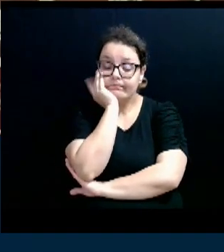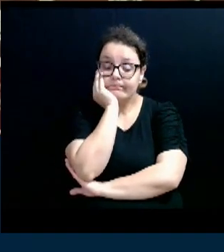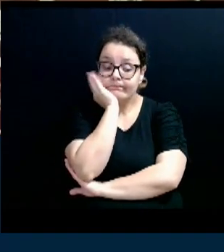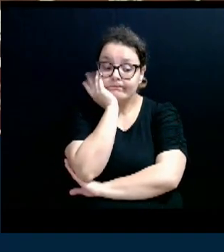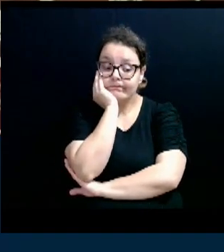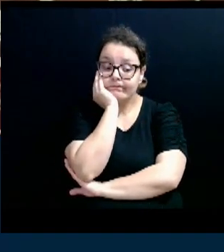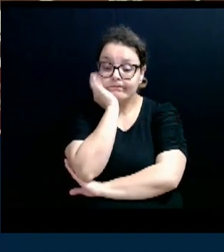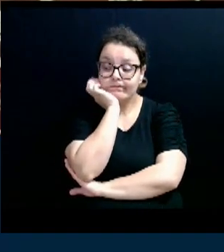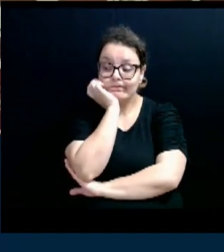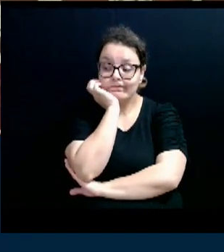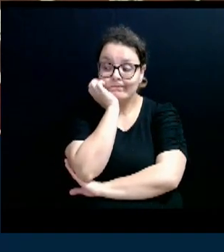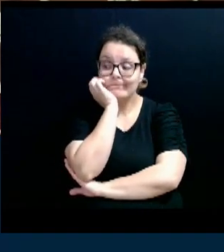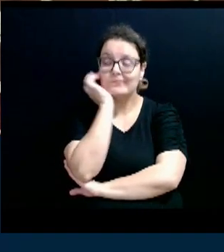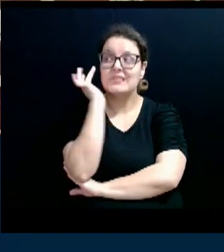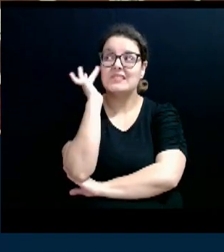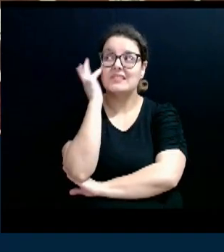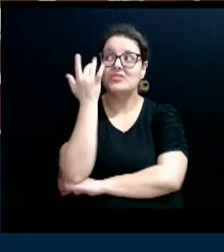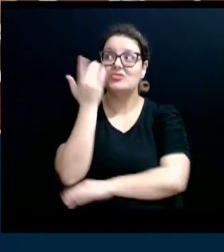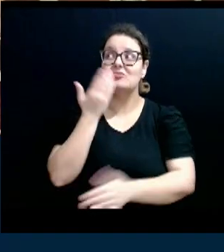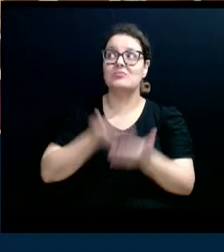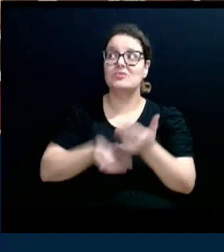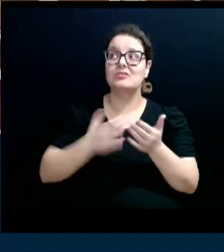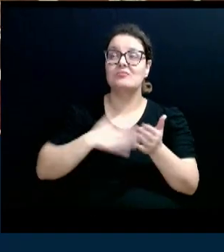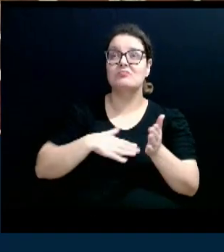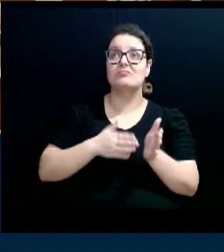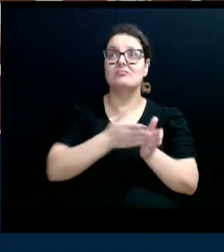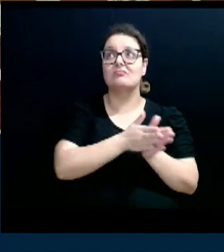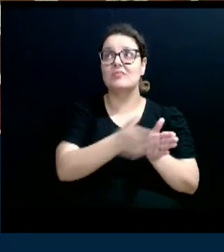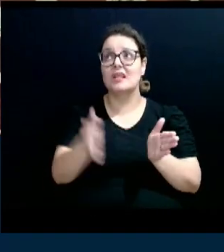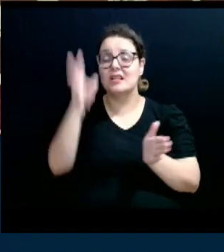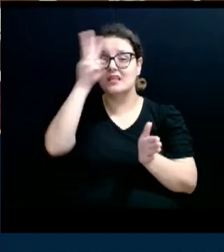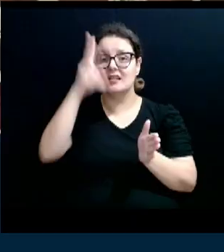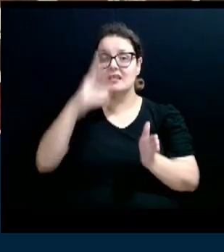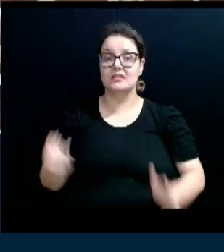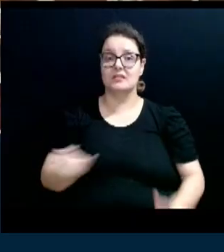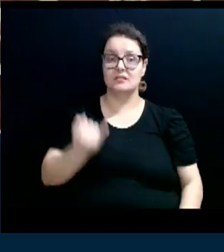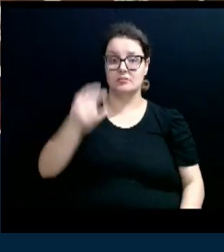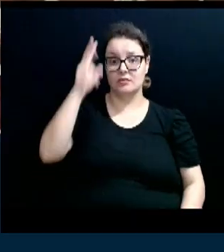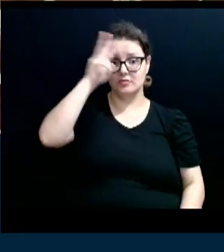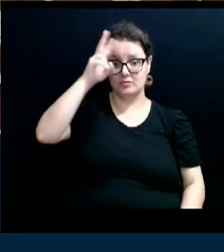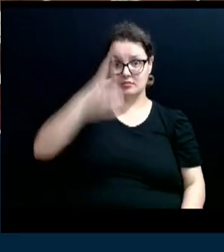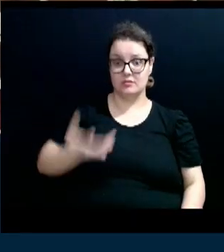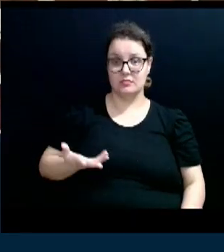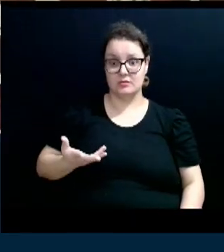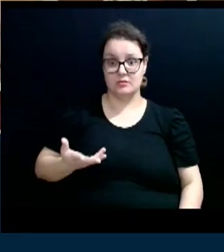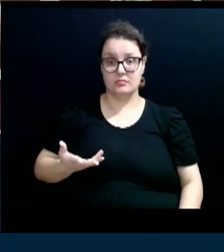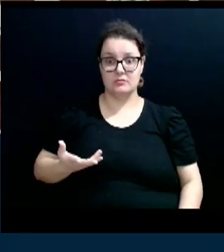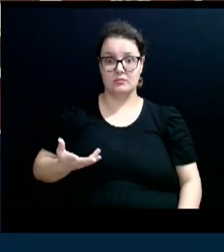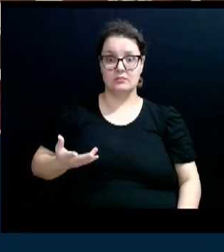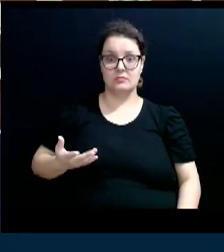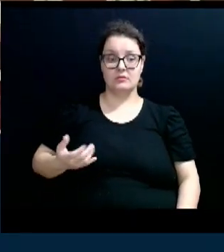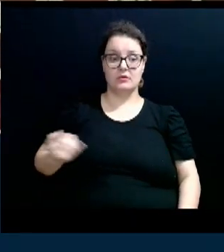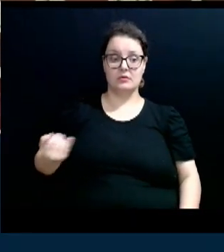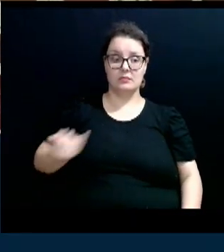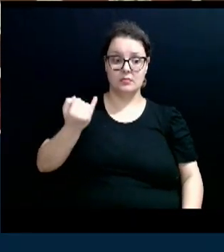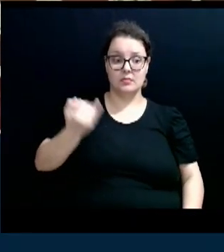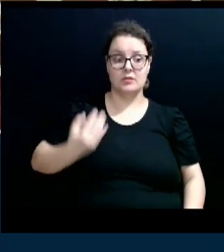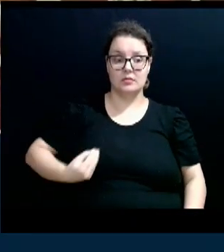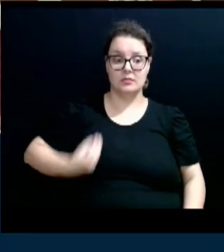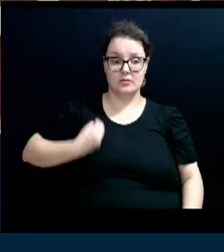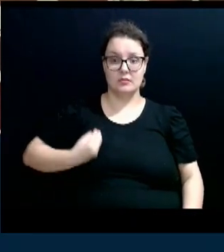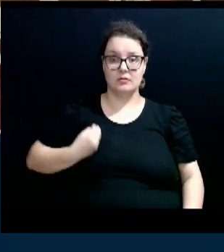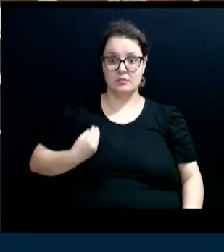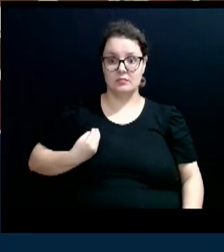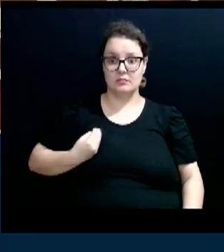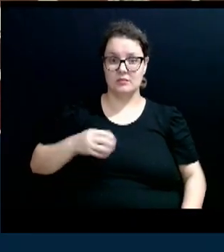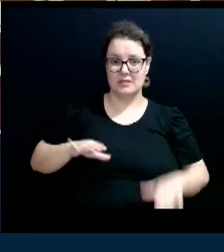da minha história, né? A importância de você resgatar, a importância de você reviver isso, mesmo que seja doloroso, porque aí